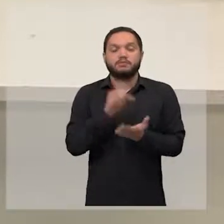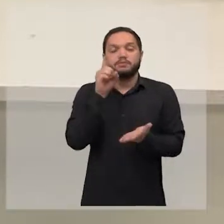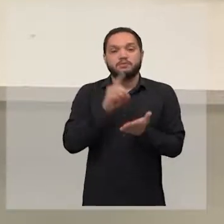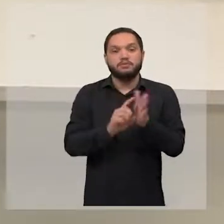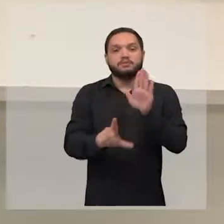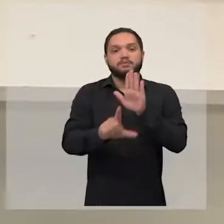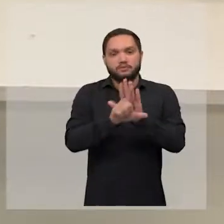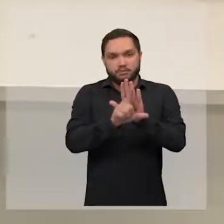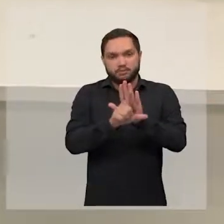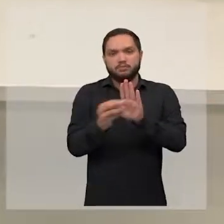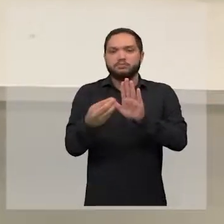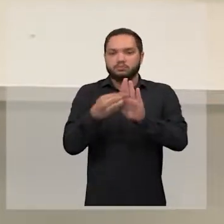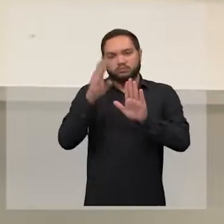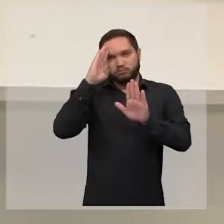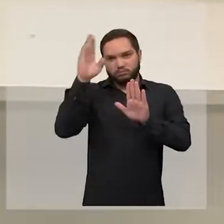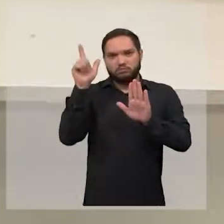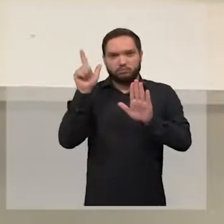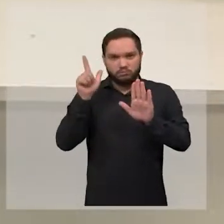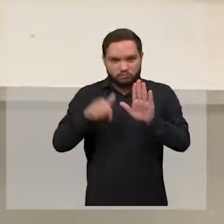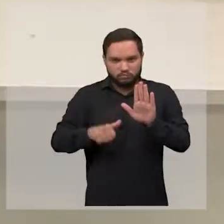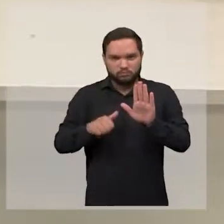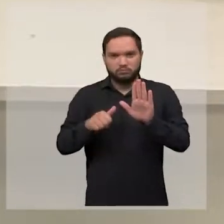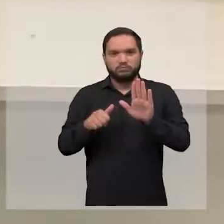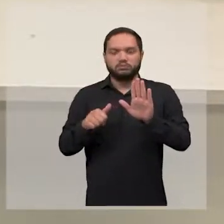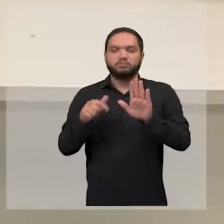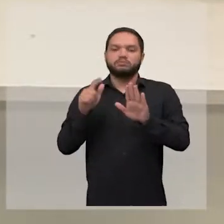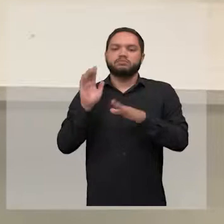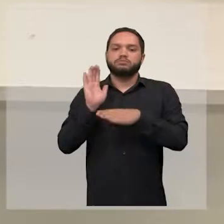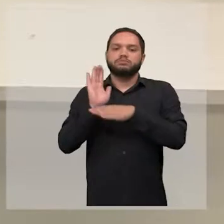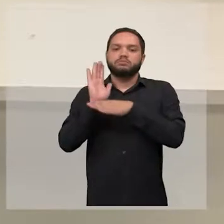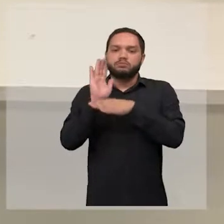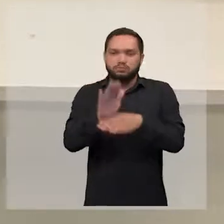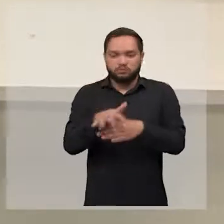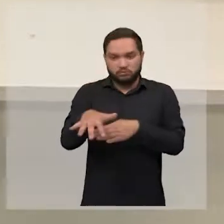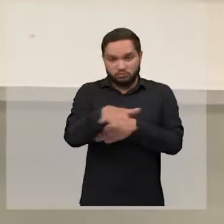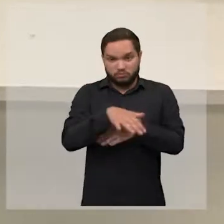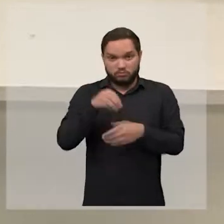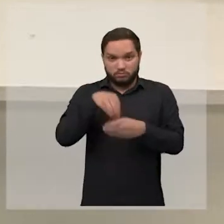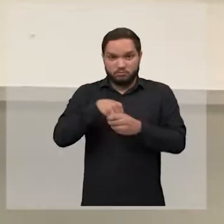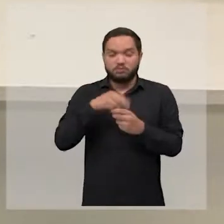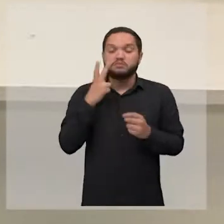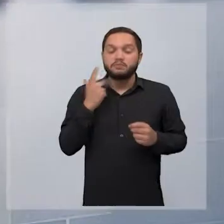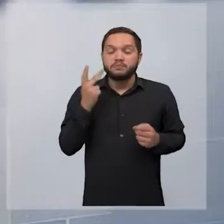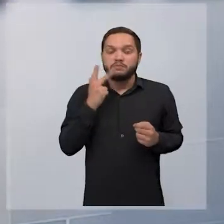propósito, de legislar no âmbito do município de Fortaleza, de que